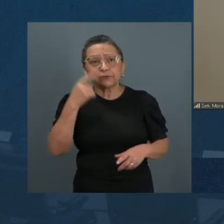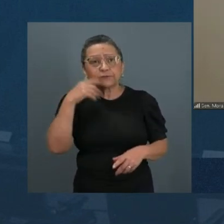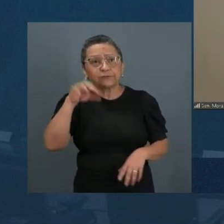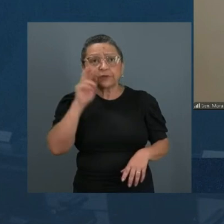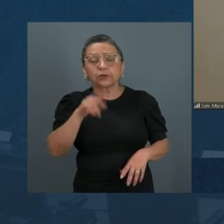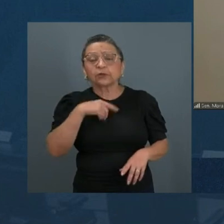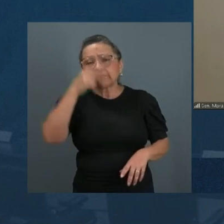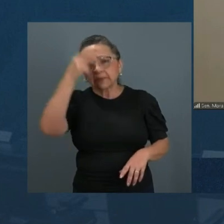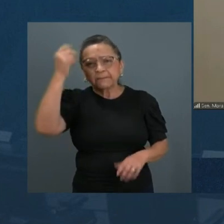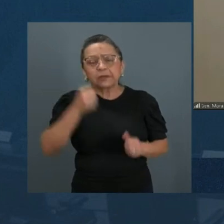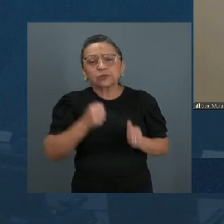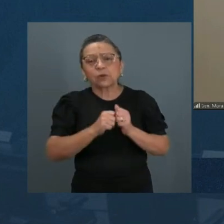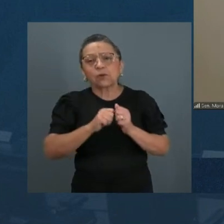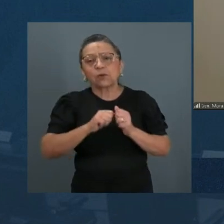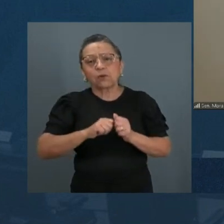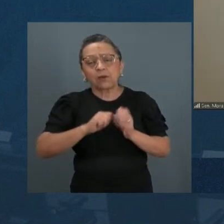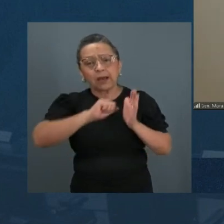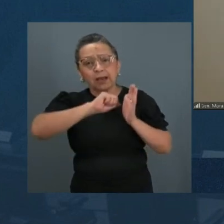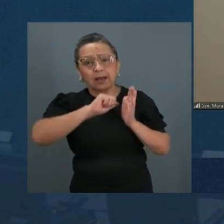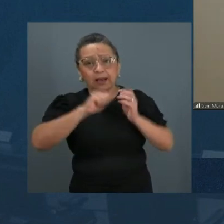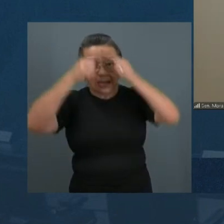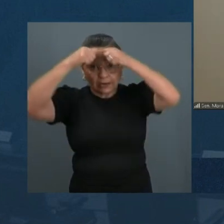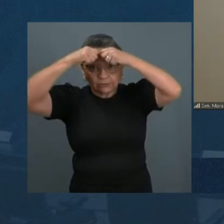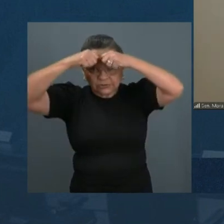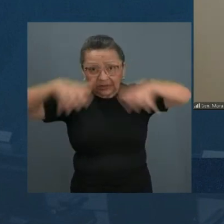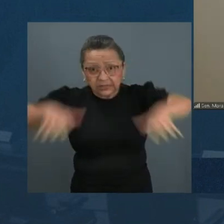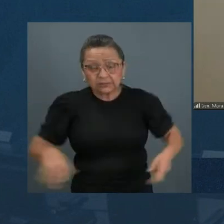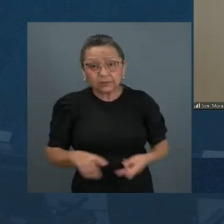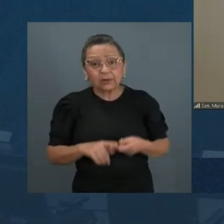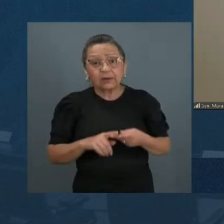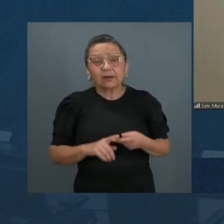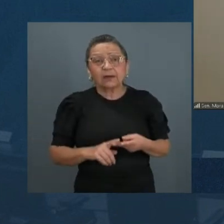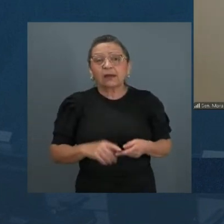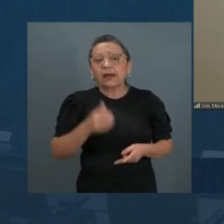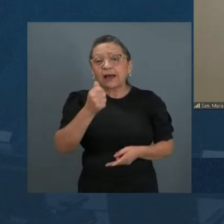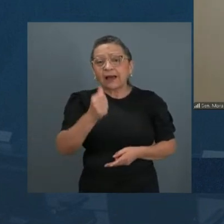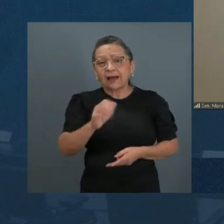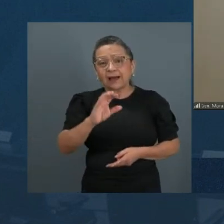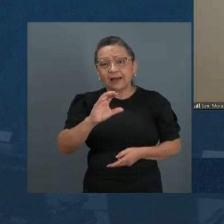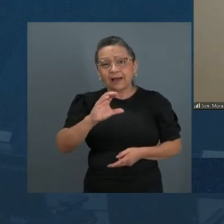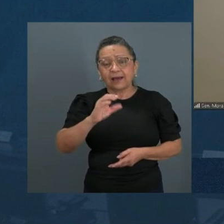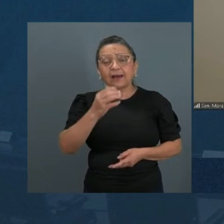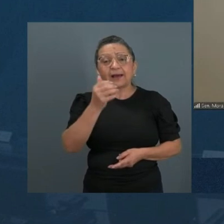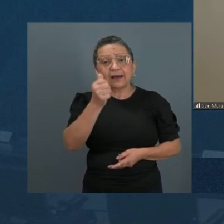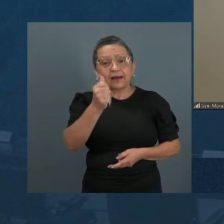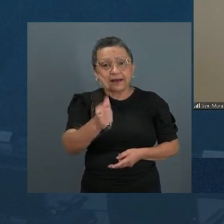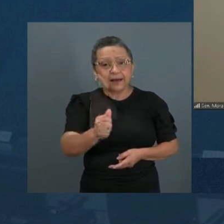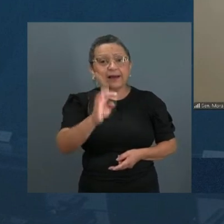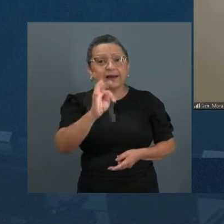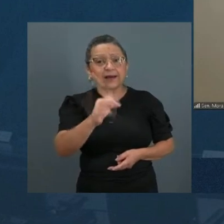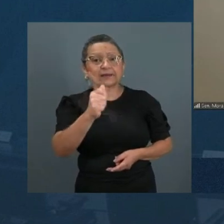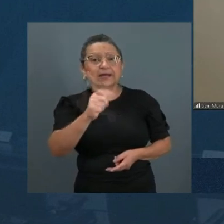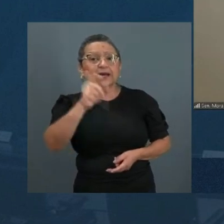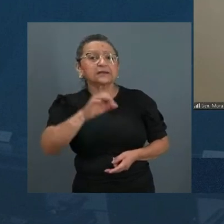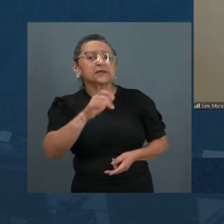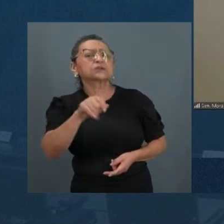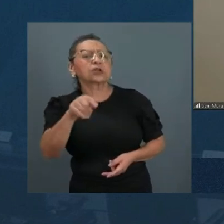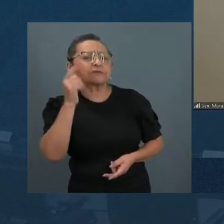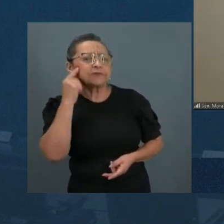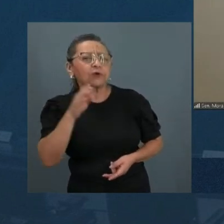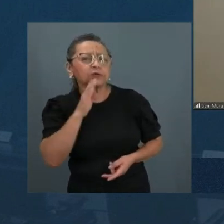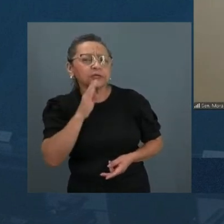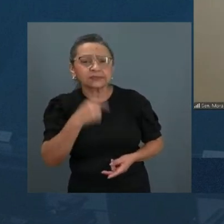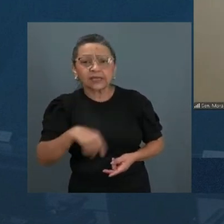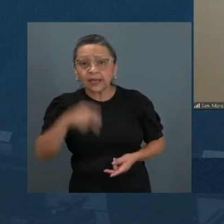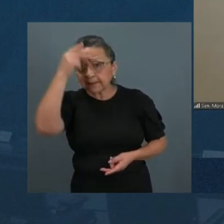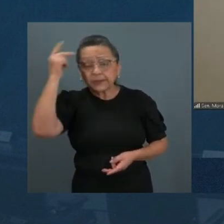de pessoas com autismo, ataxias. Vocês já conviveram com alguém que tem ataxia? Ataxia, a pessoa